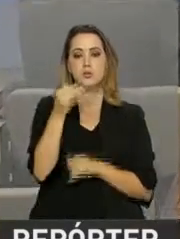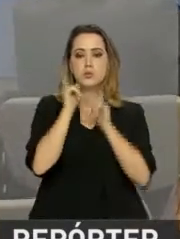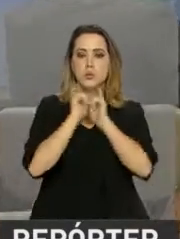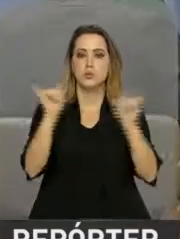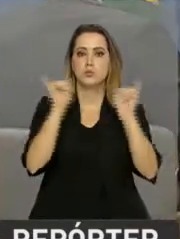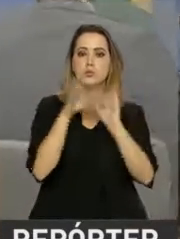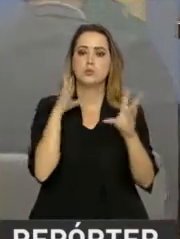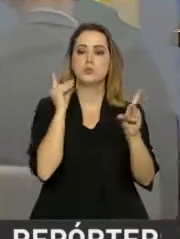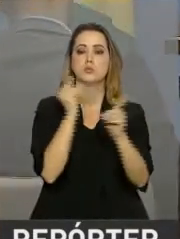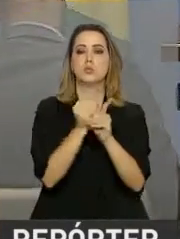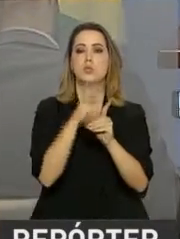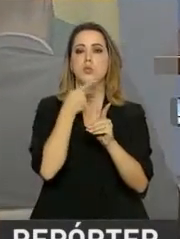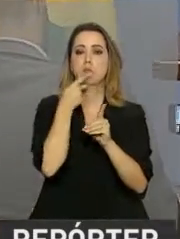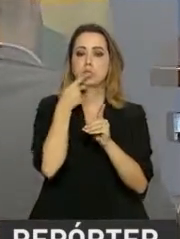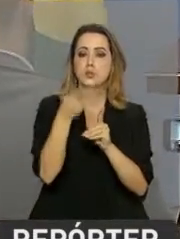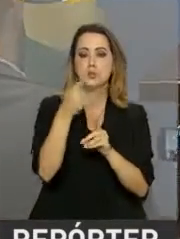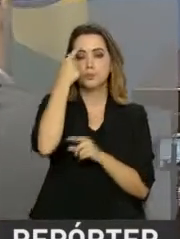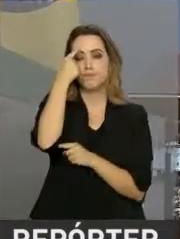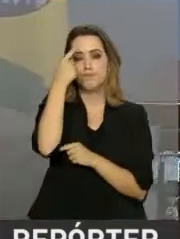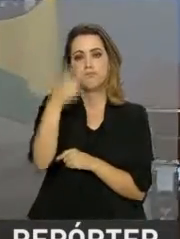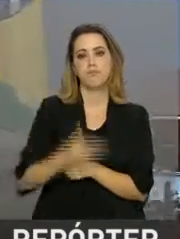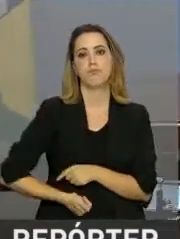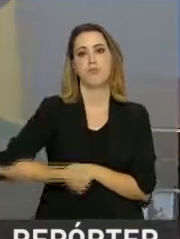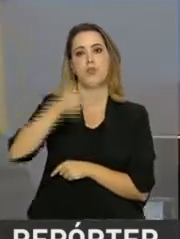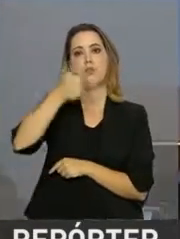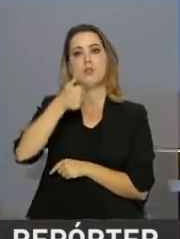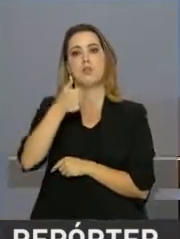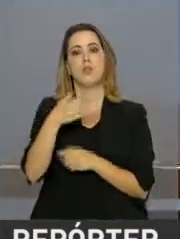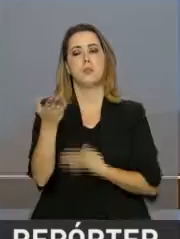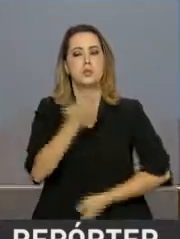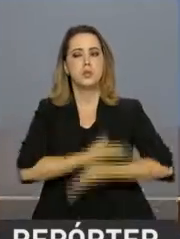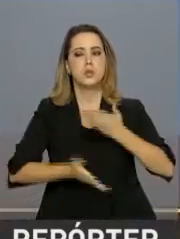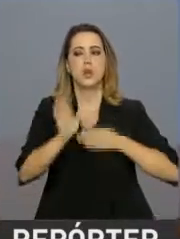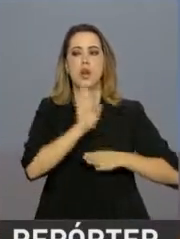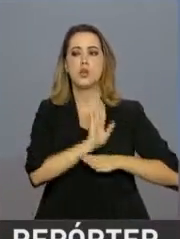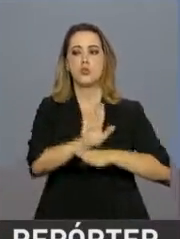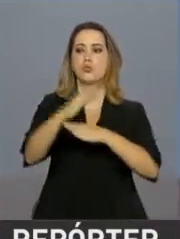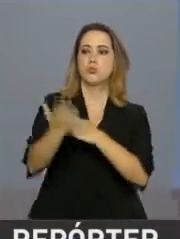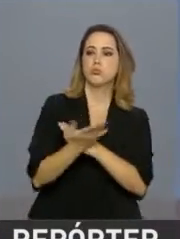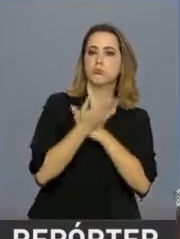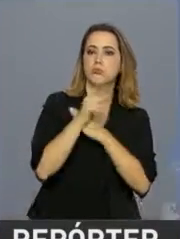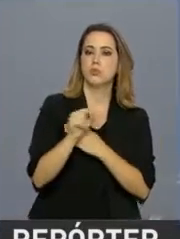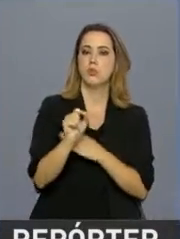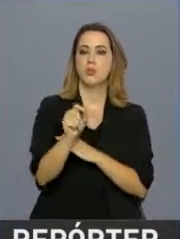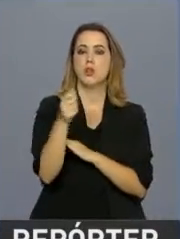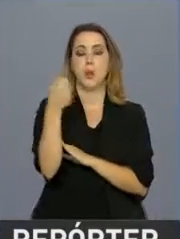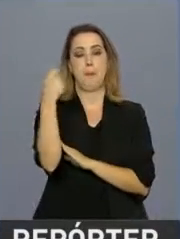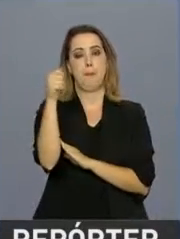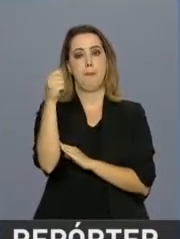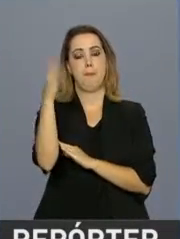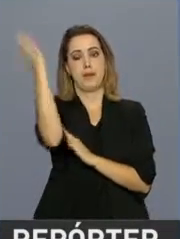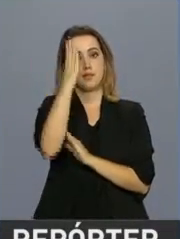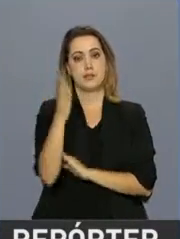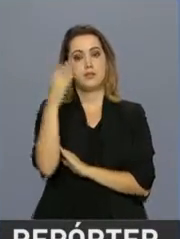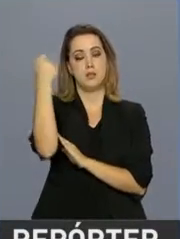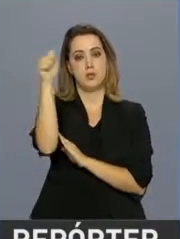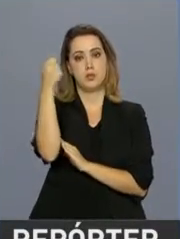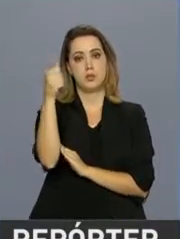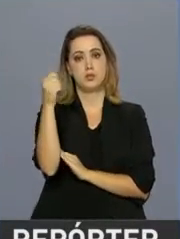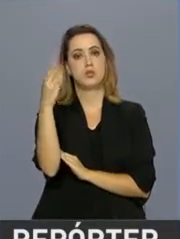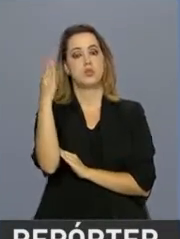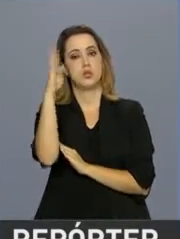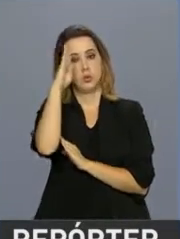anunciou o encontro, disse que a ideia é melhorar a cooperação entre Brasil, Argentina, Bolívia,